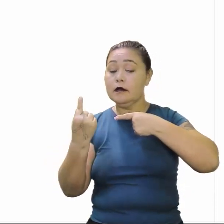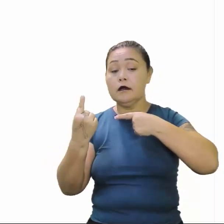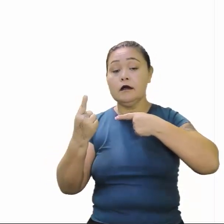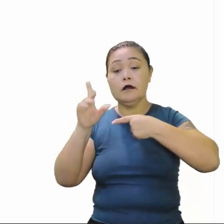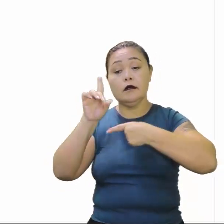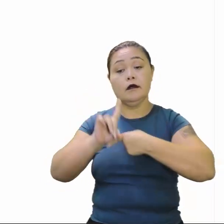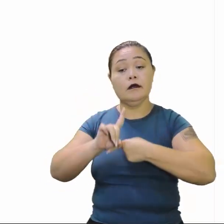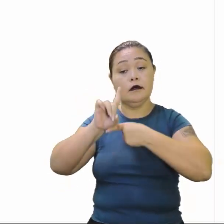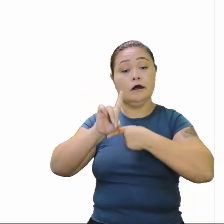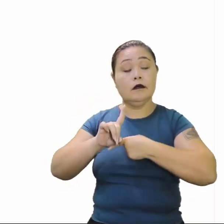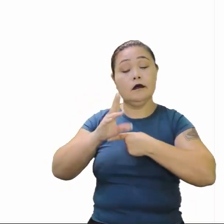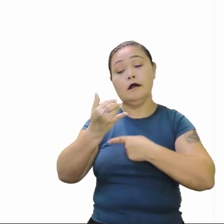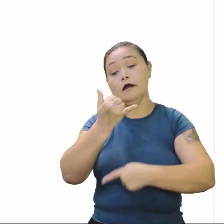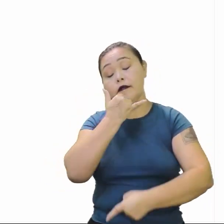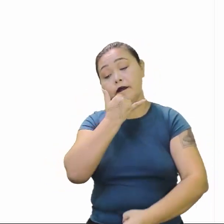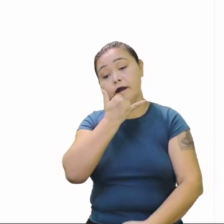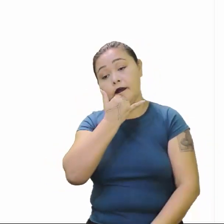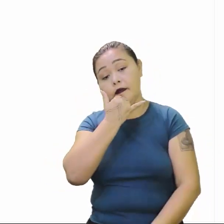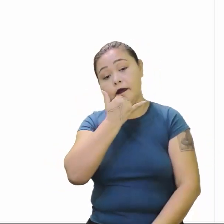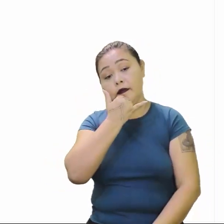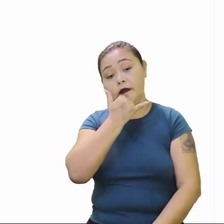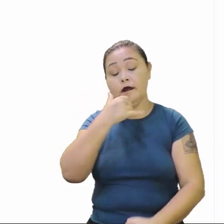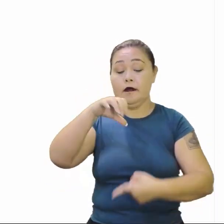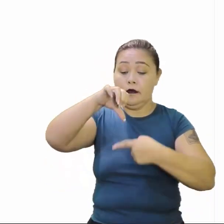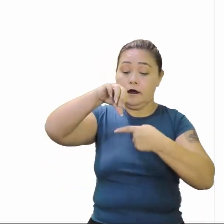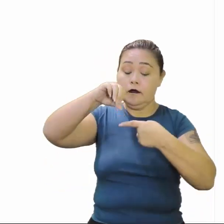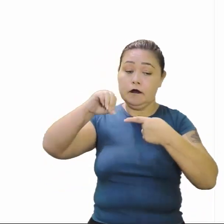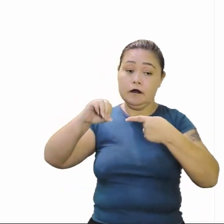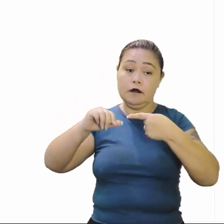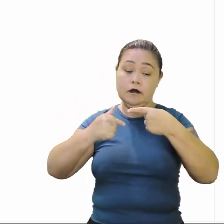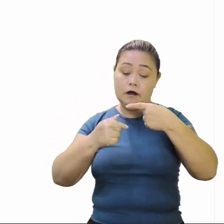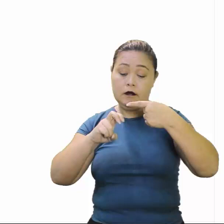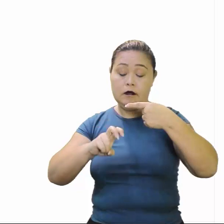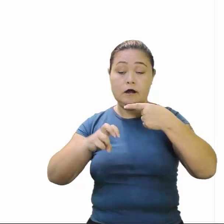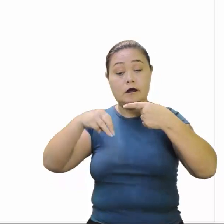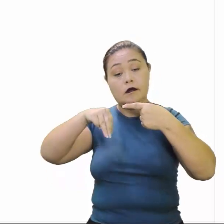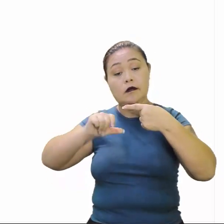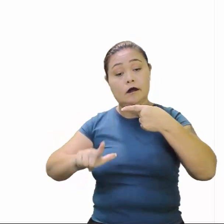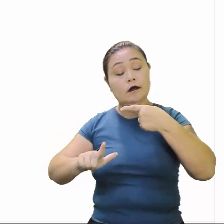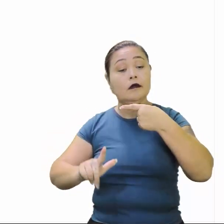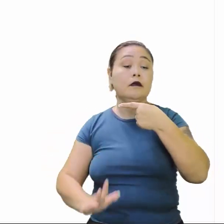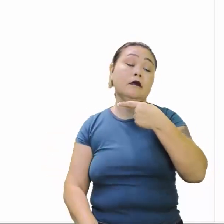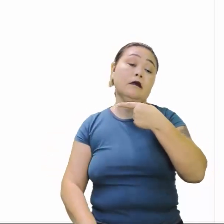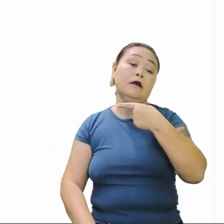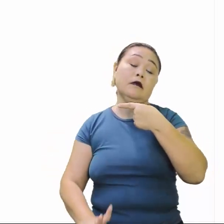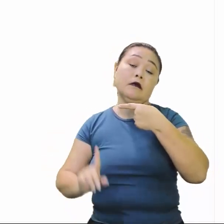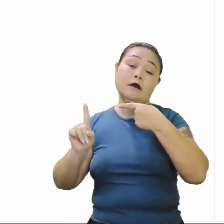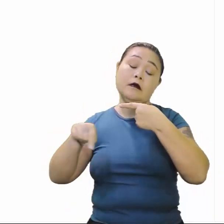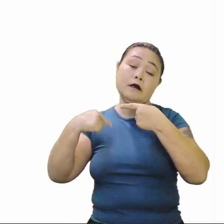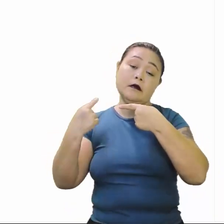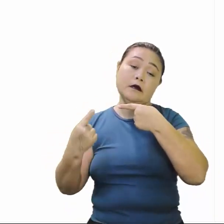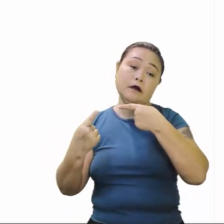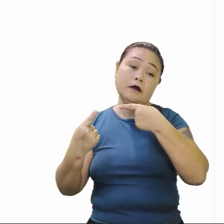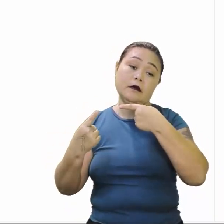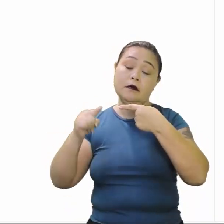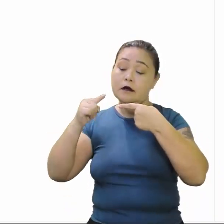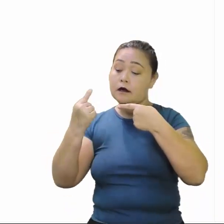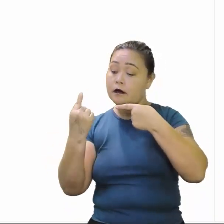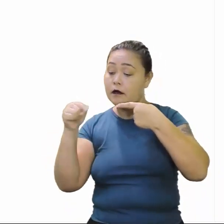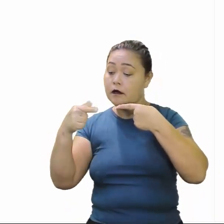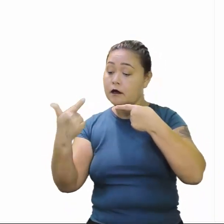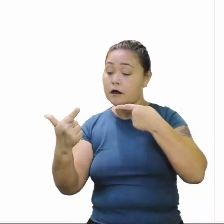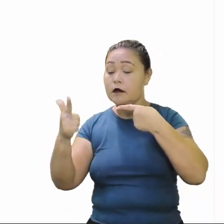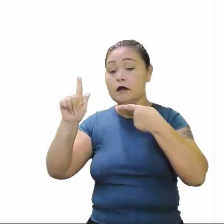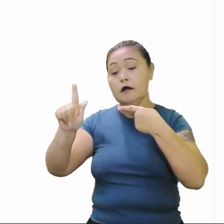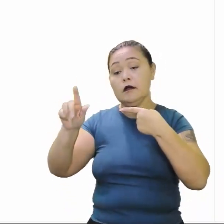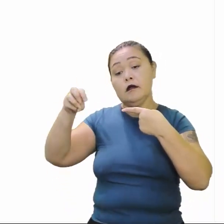de, 90 gramas por 75 mililitros, não é isso? Então, dando 1,2